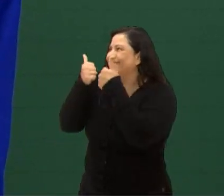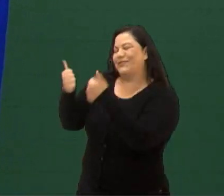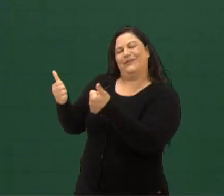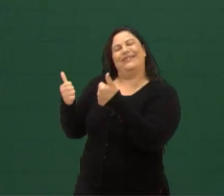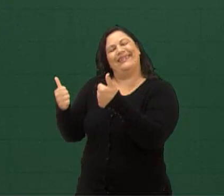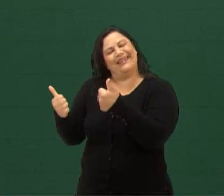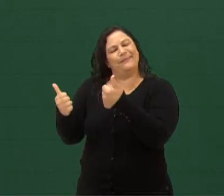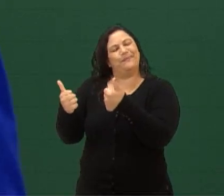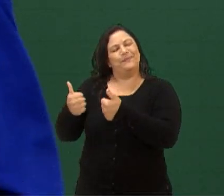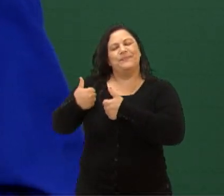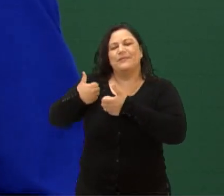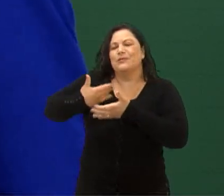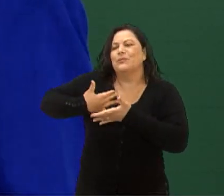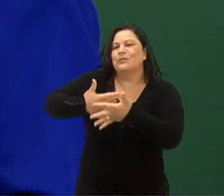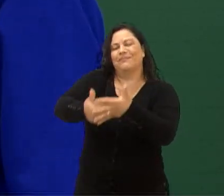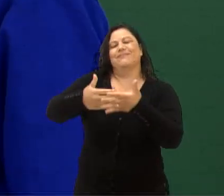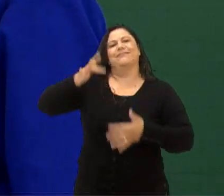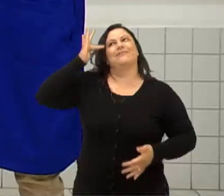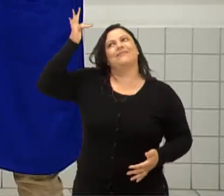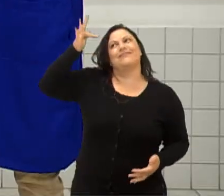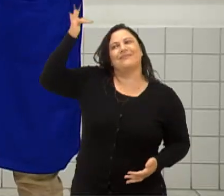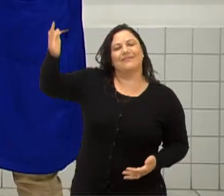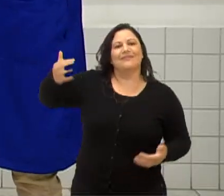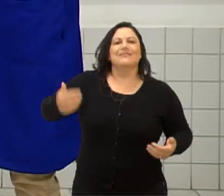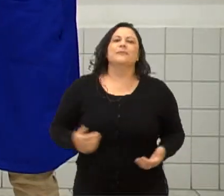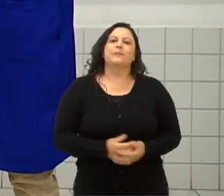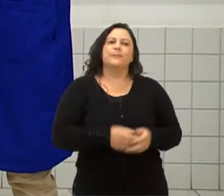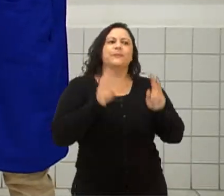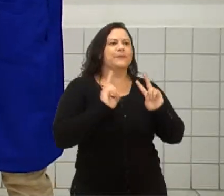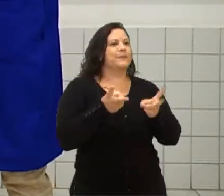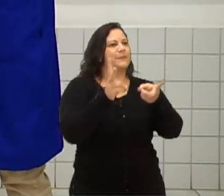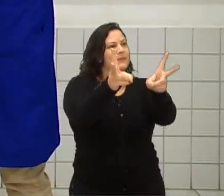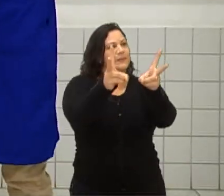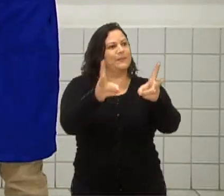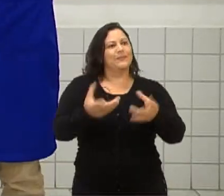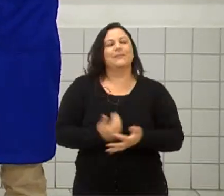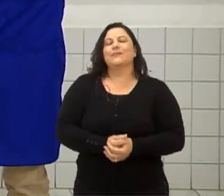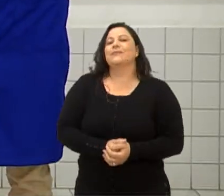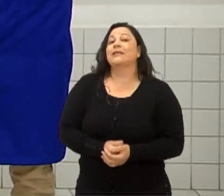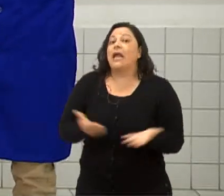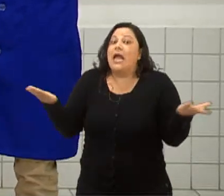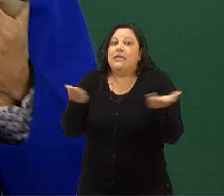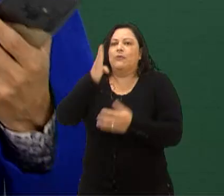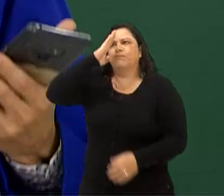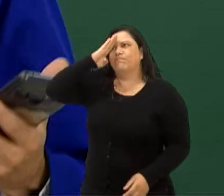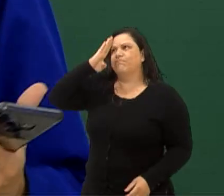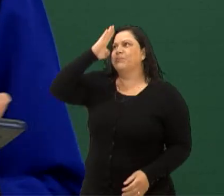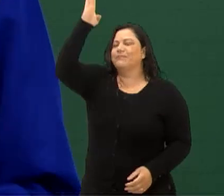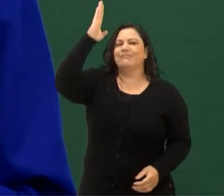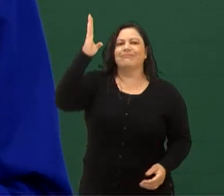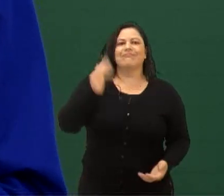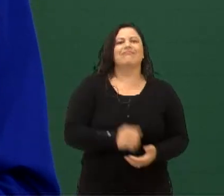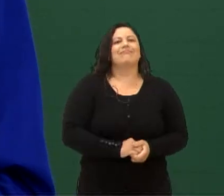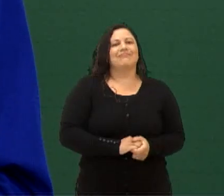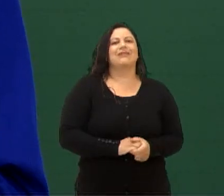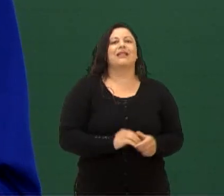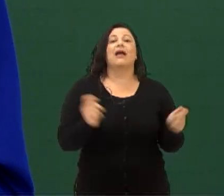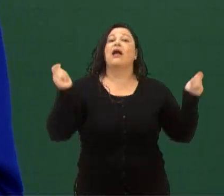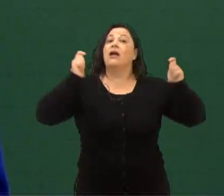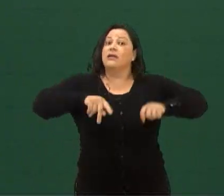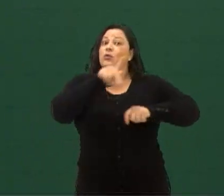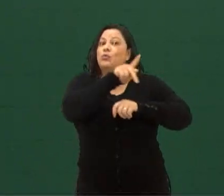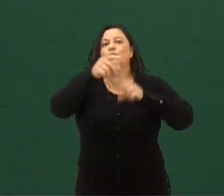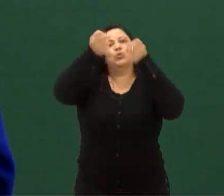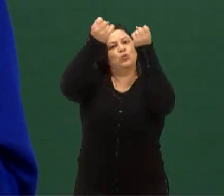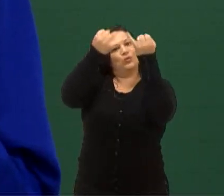né? Junto aí na caminhada filosófica. Então, nós temos uma sequência aqui, como destaque das polis gregas, que o professor Fábio acabou